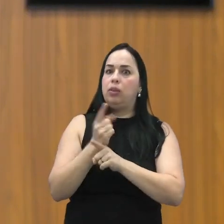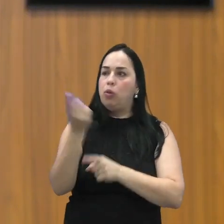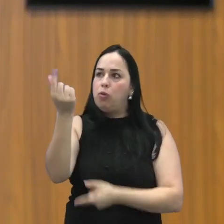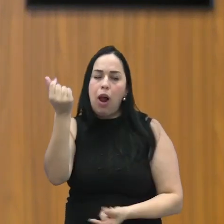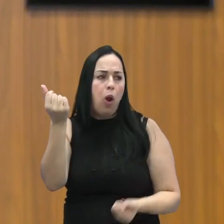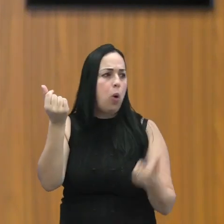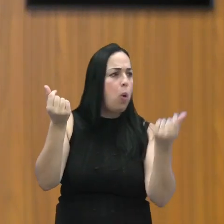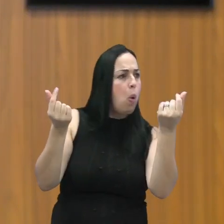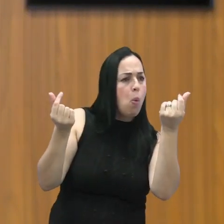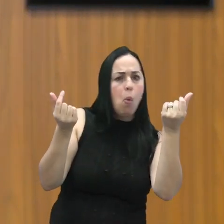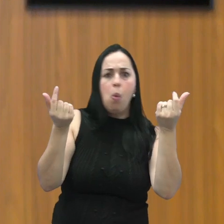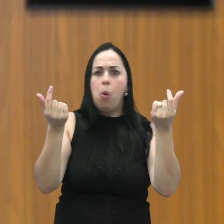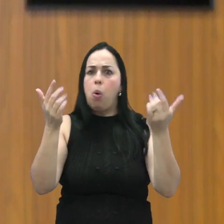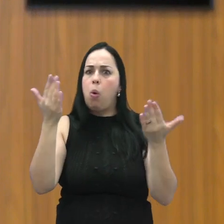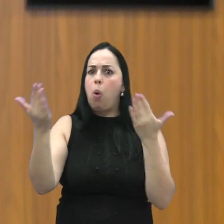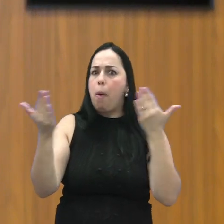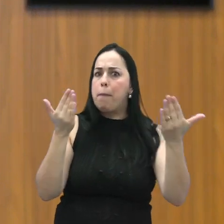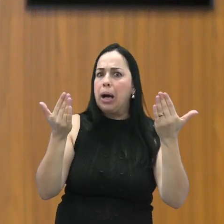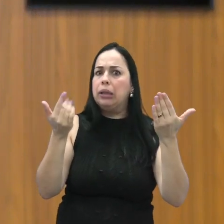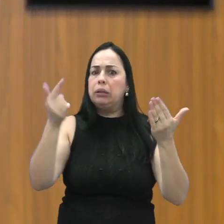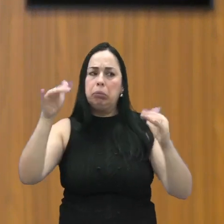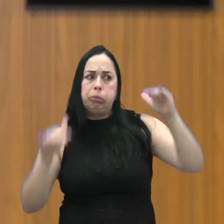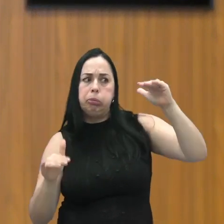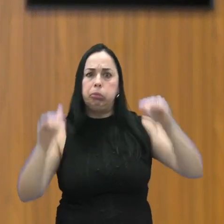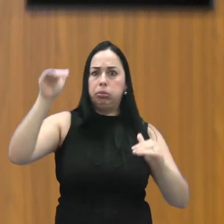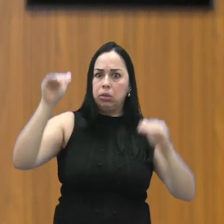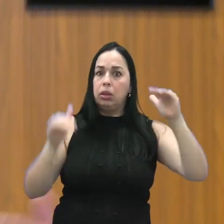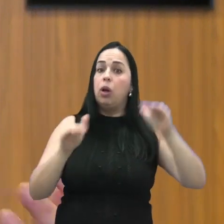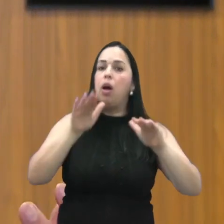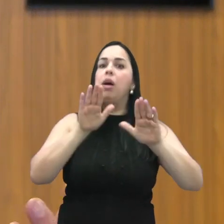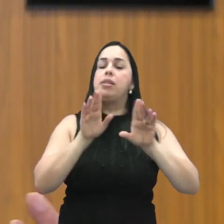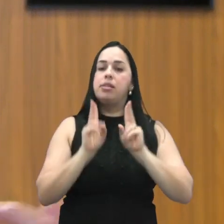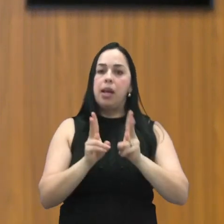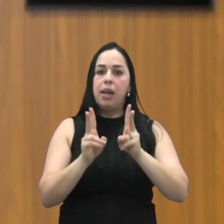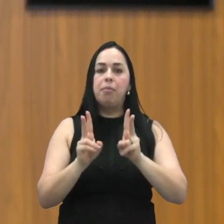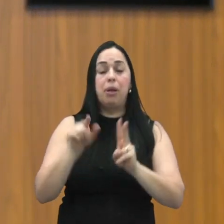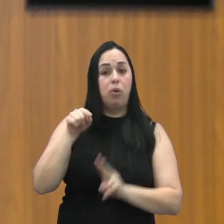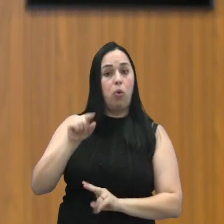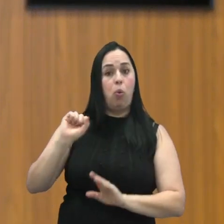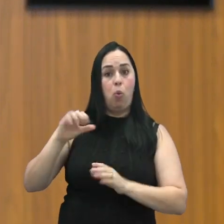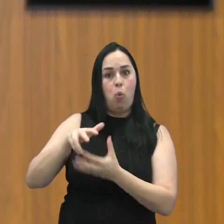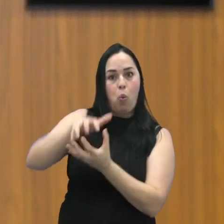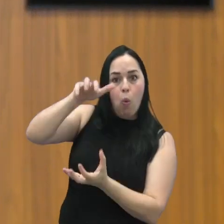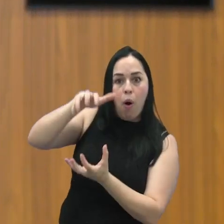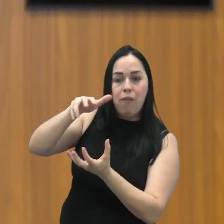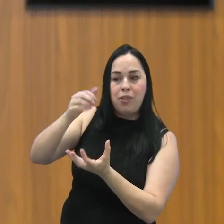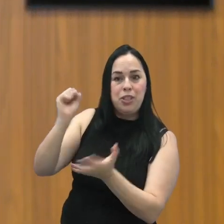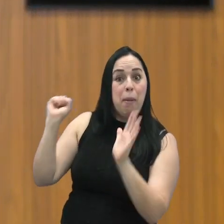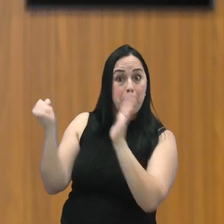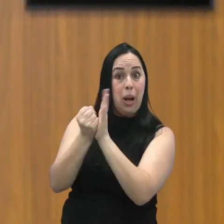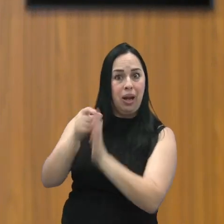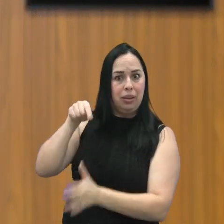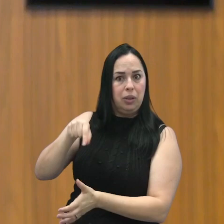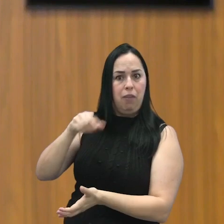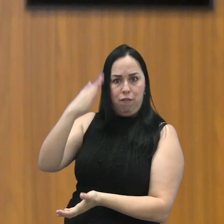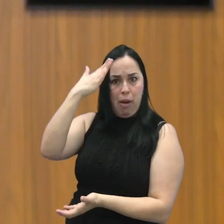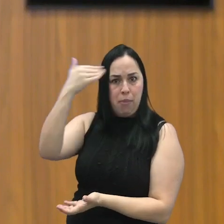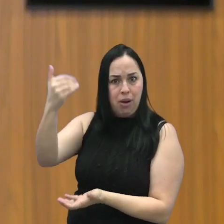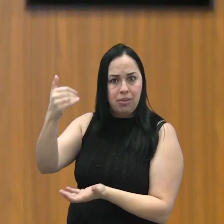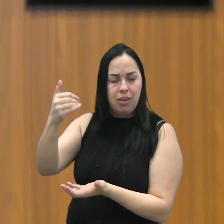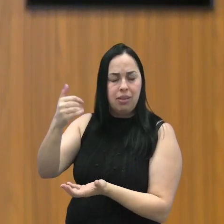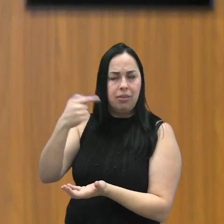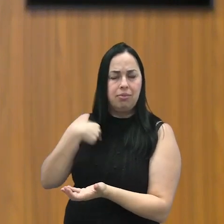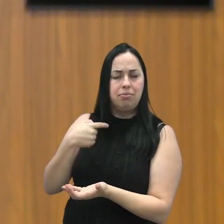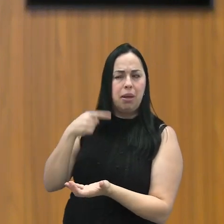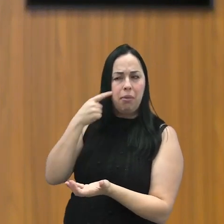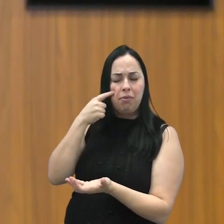diferenças radicais de preço de chocolate. Cuidado que, como você disse bem, ovos de marca, às vezes quando o preço do ovo de marca está